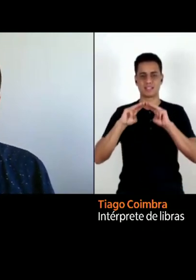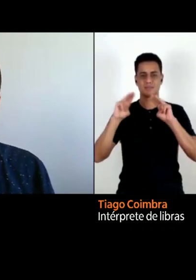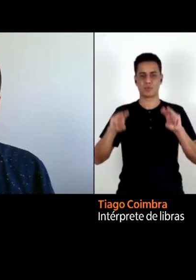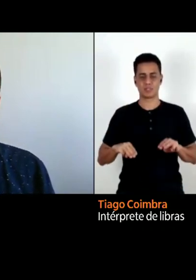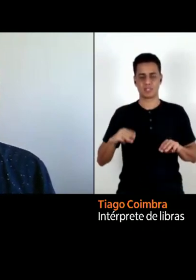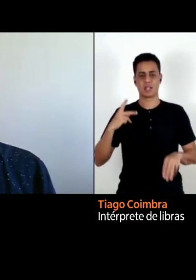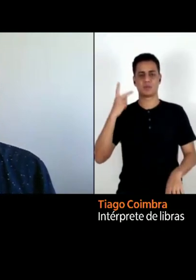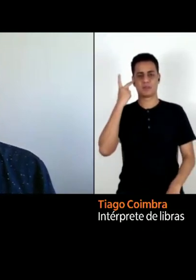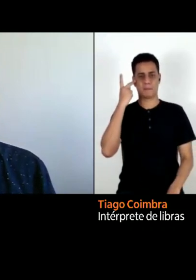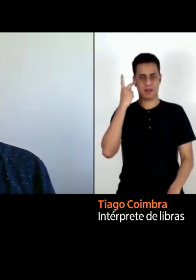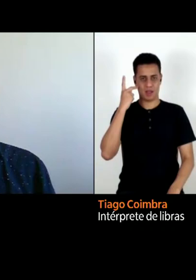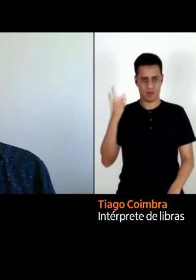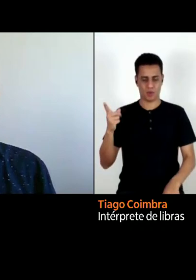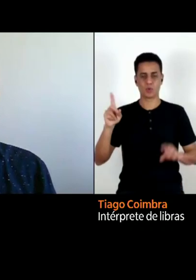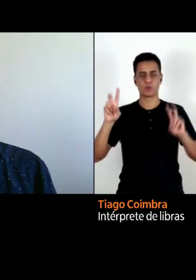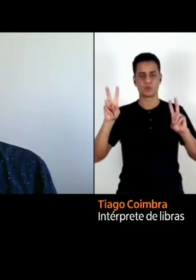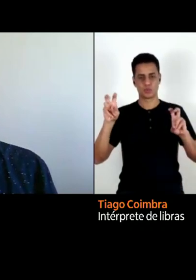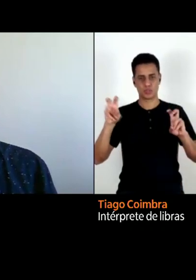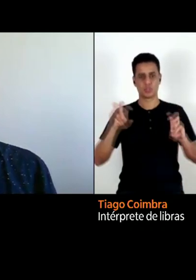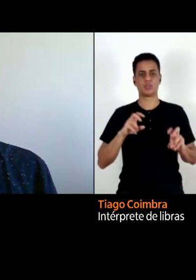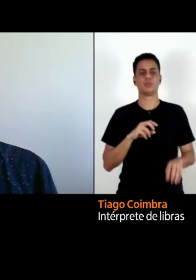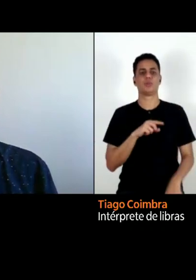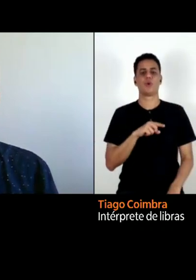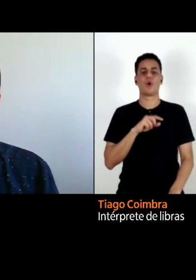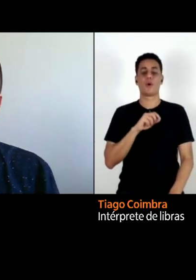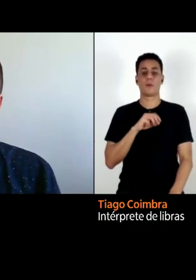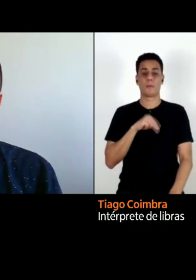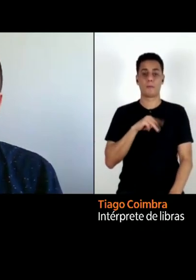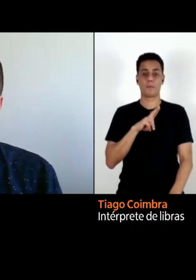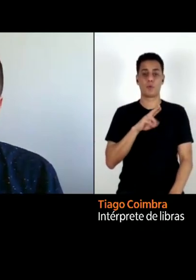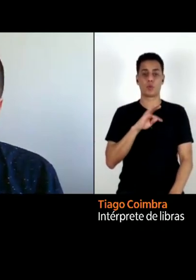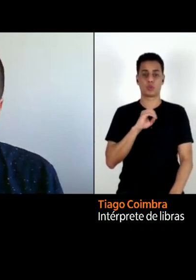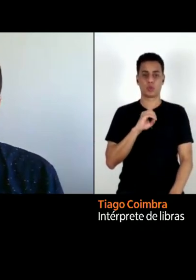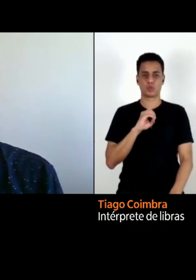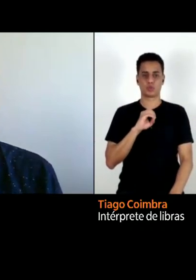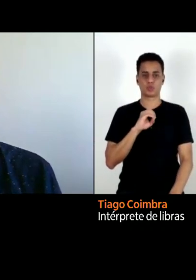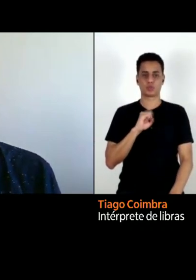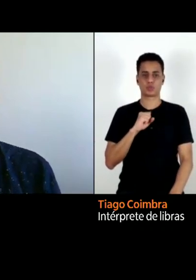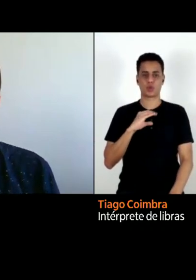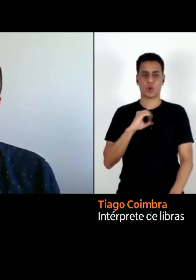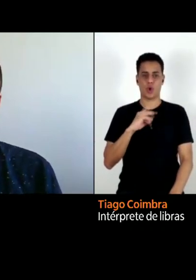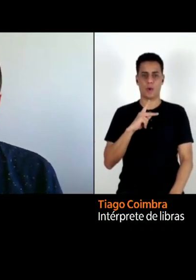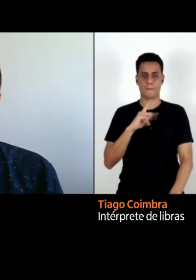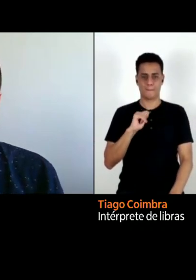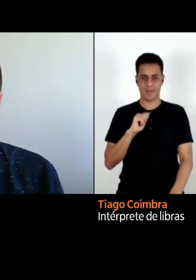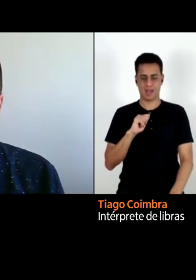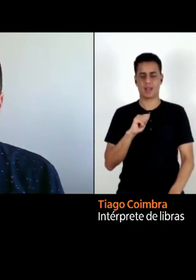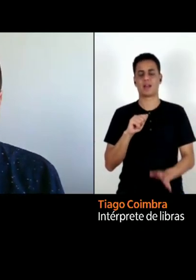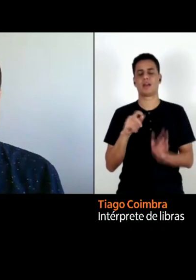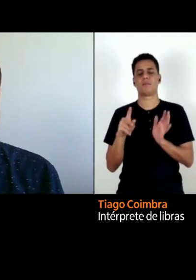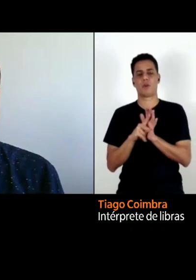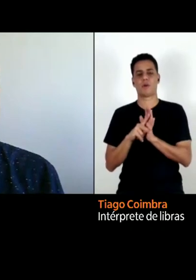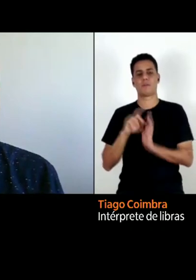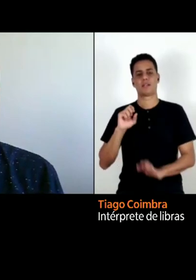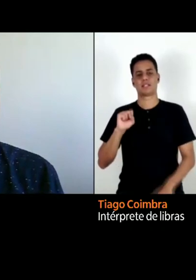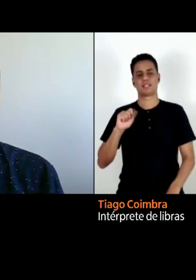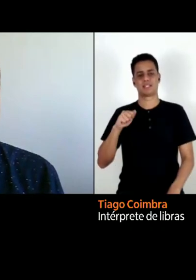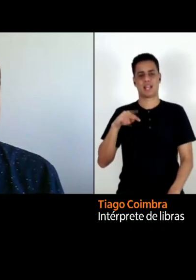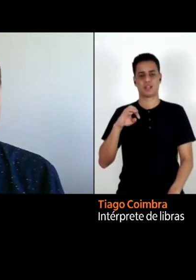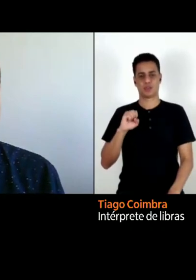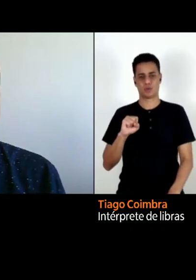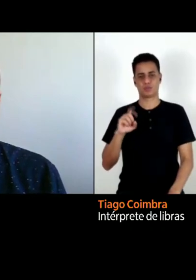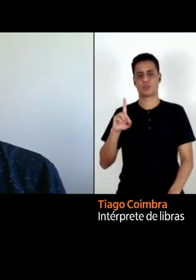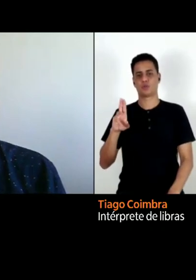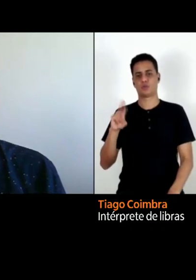O Mutoscópio de Santos Dumont e a Poética do Found Footage. Mas essa pesquisa